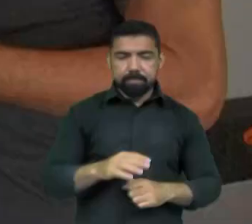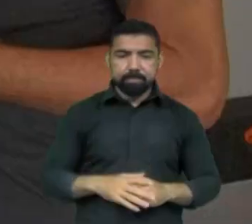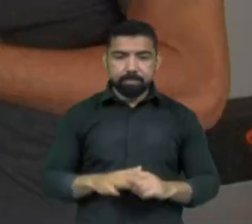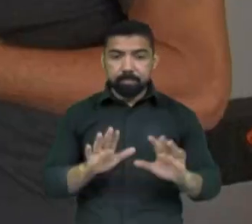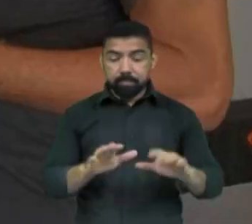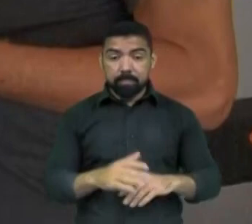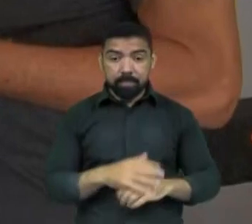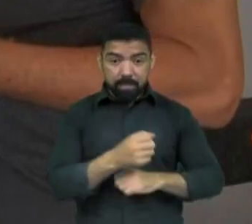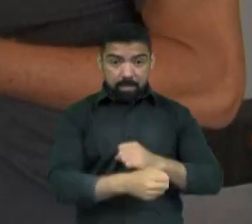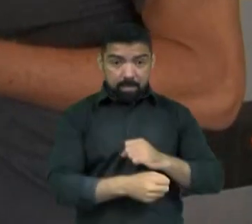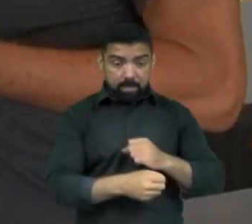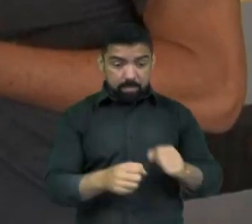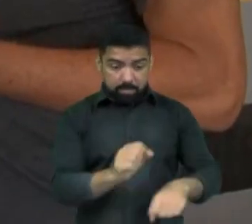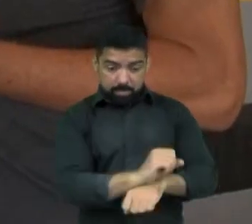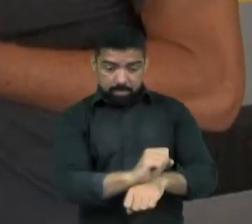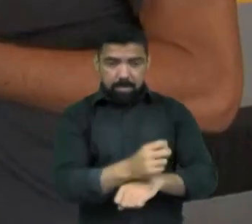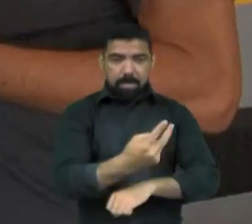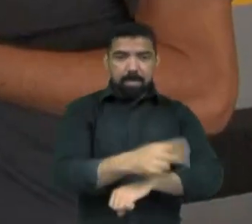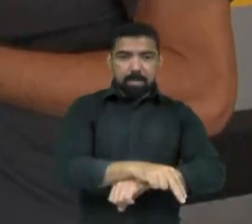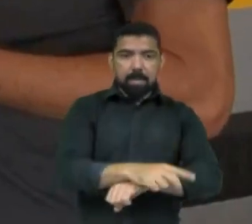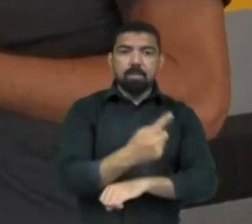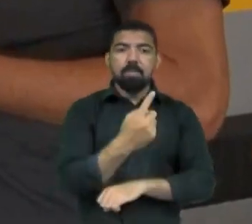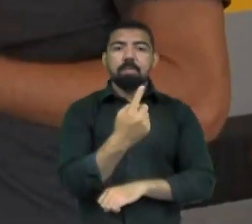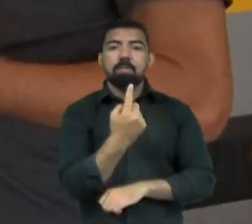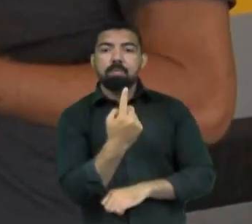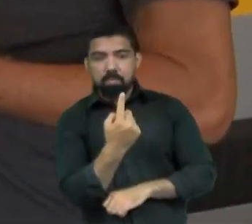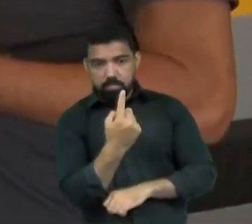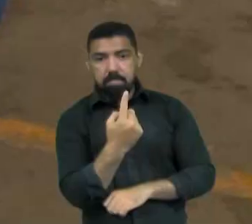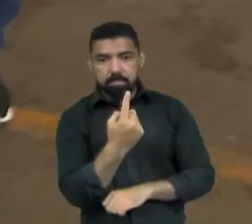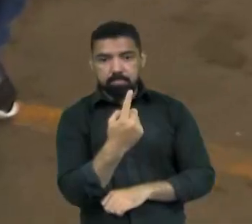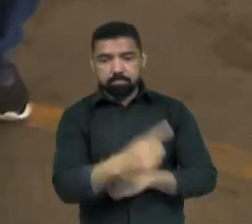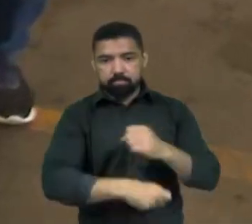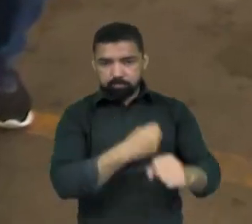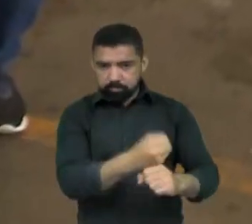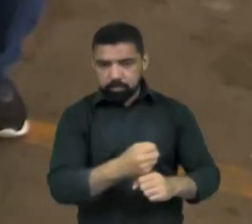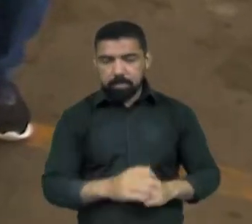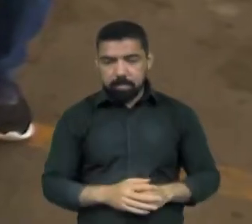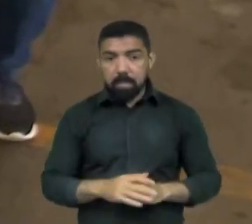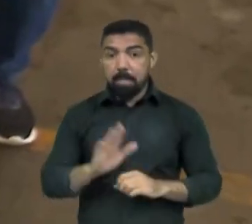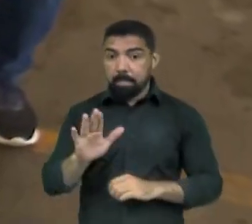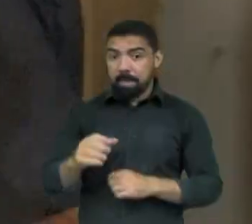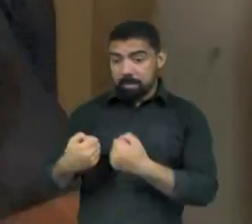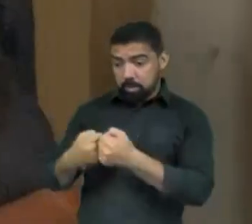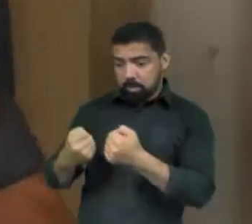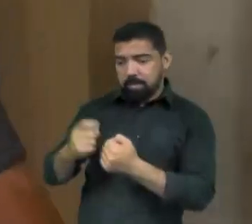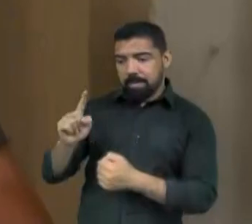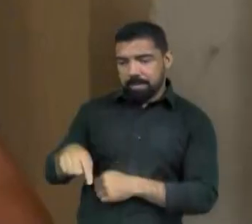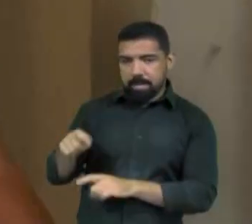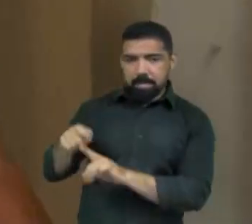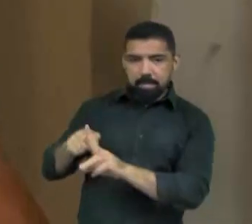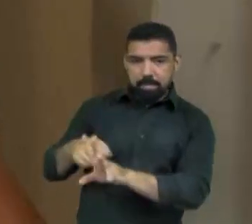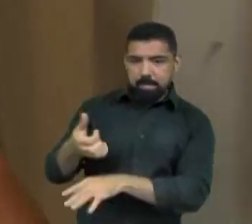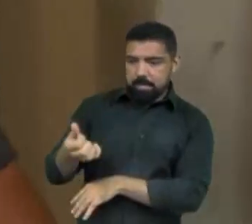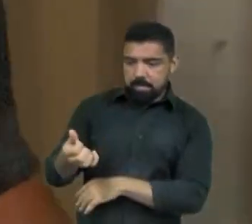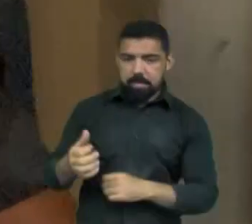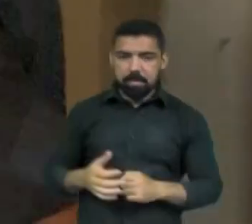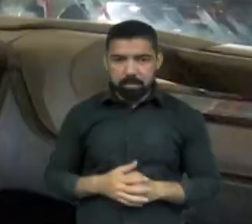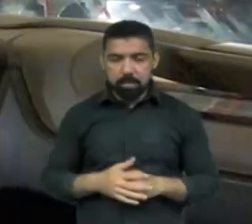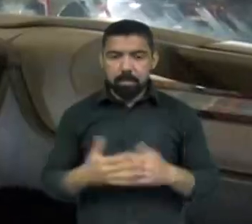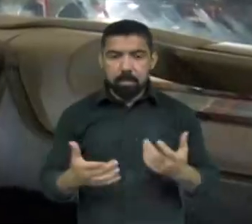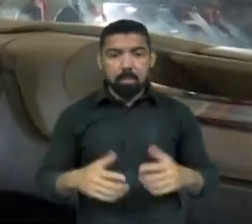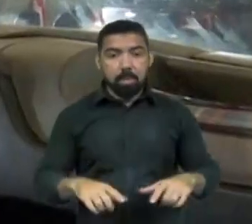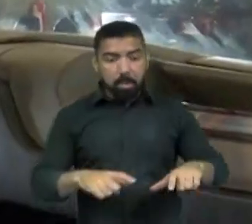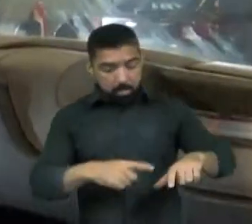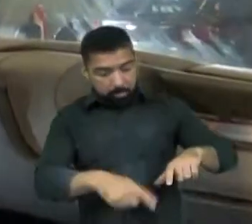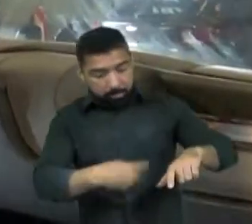ano, mas o transporte escolar é sempre a cada 6 meses. As condições dos pneus, a validade dos extintores,